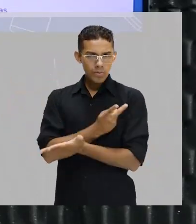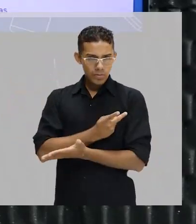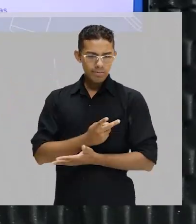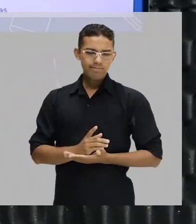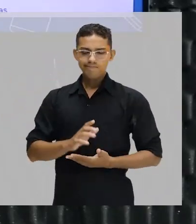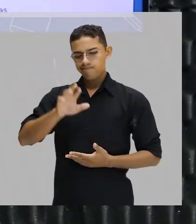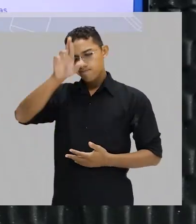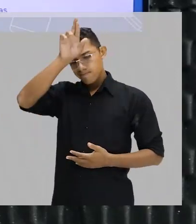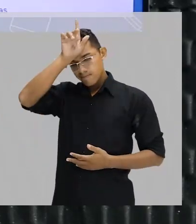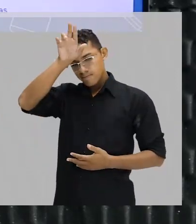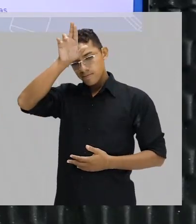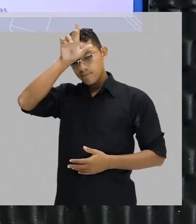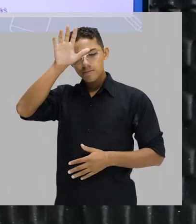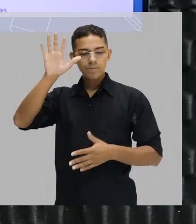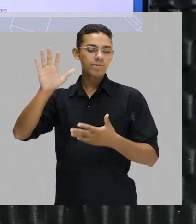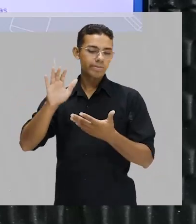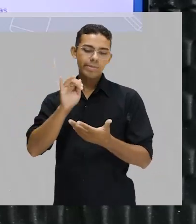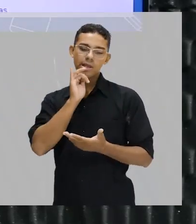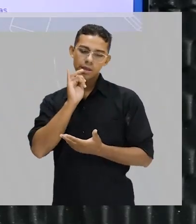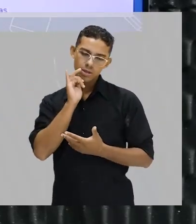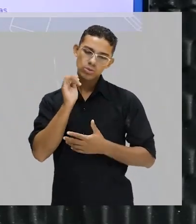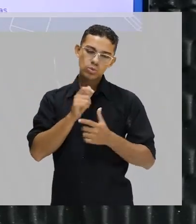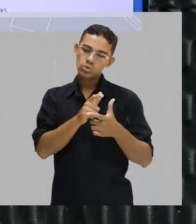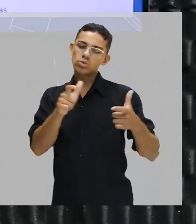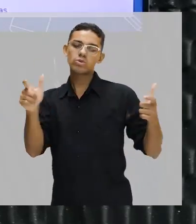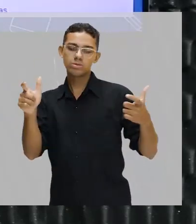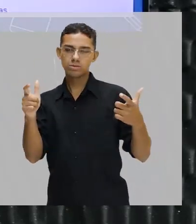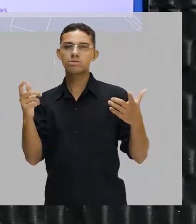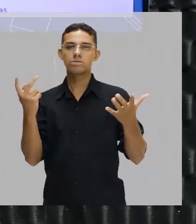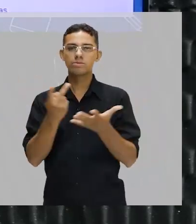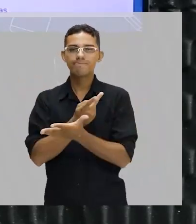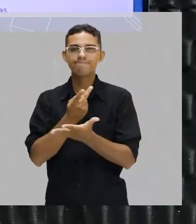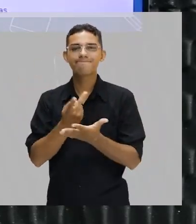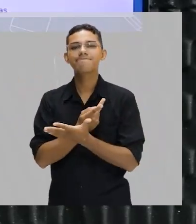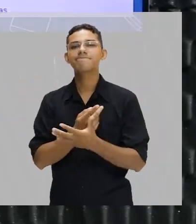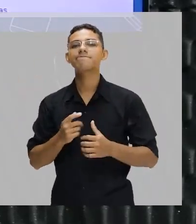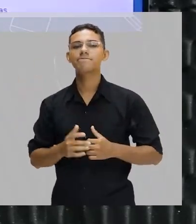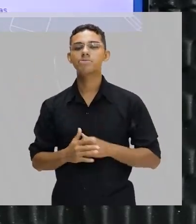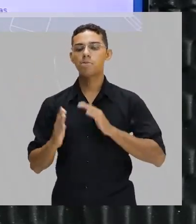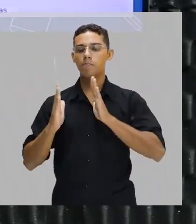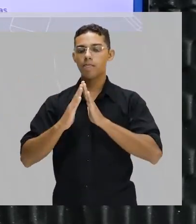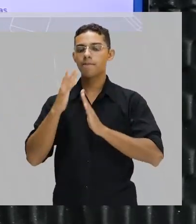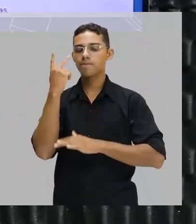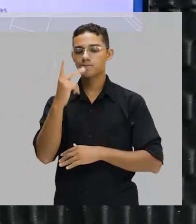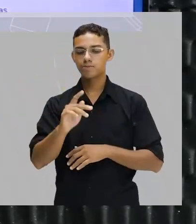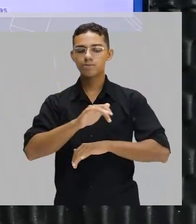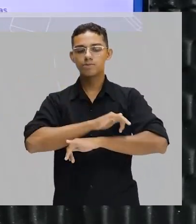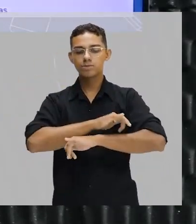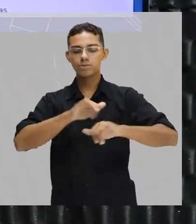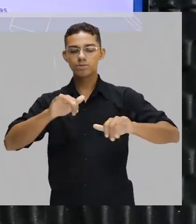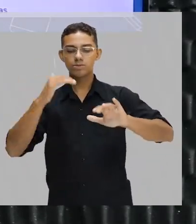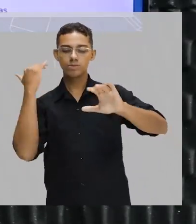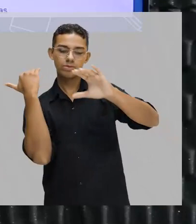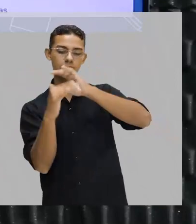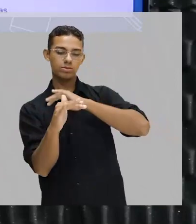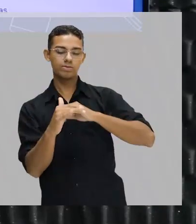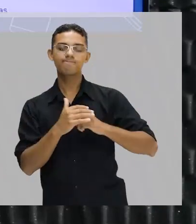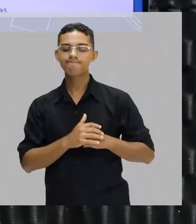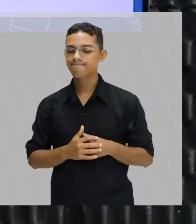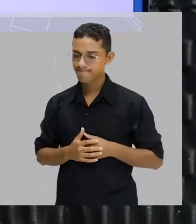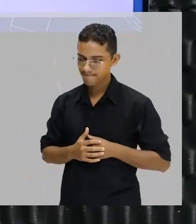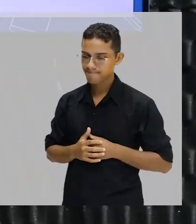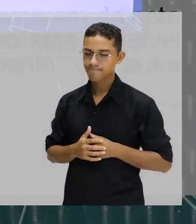Em vez de eliminar o seu problema, vai trazer mais baratas para a sua casa. É essa a mensagem que ele quer passar.